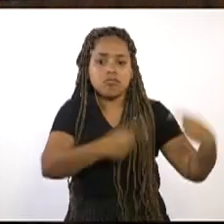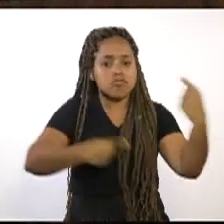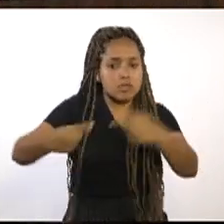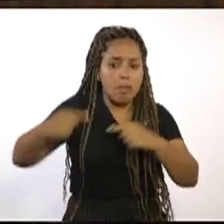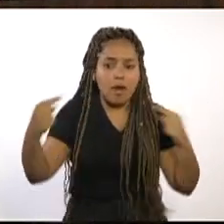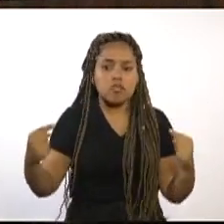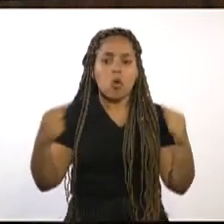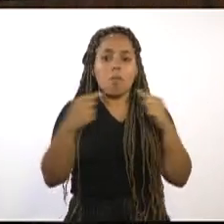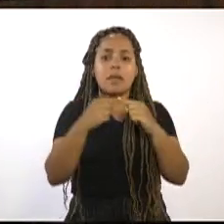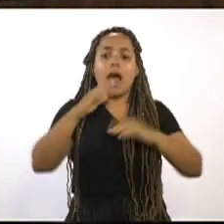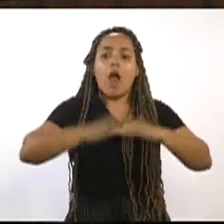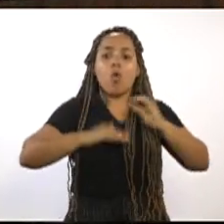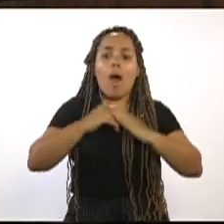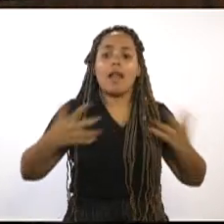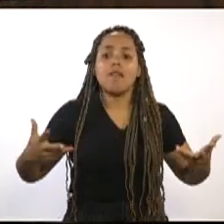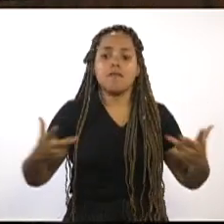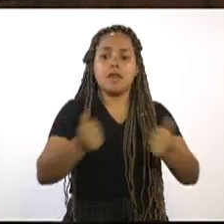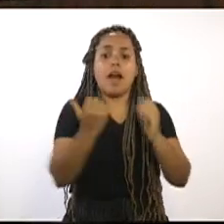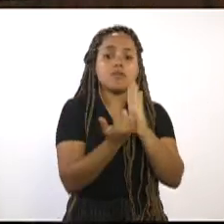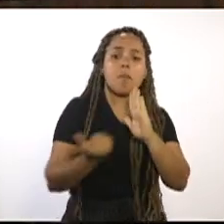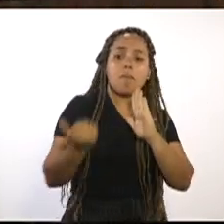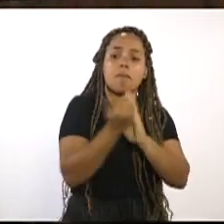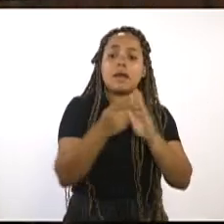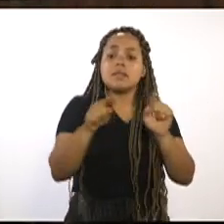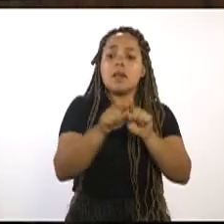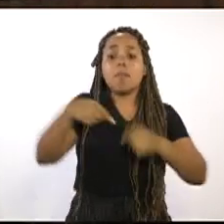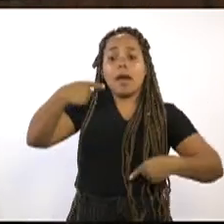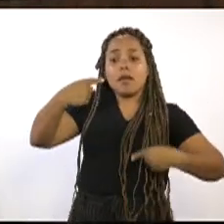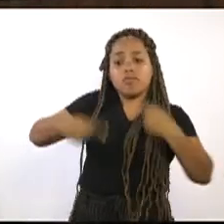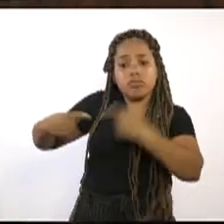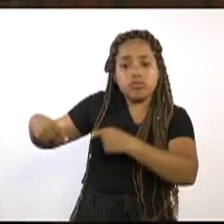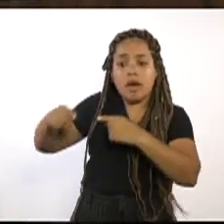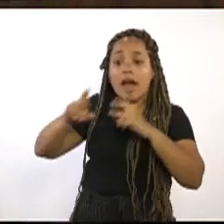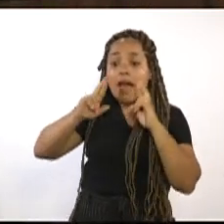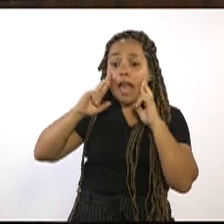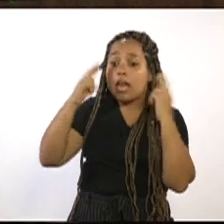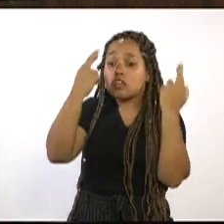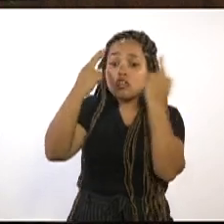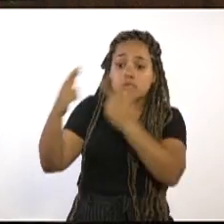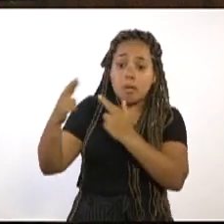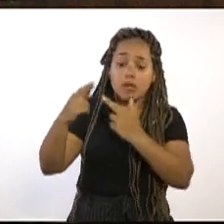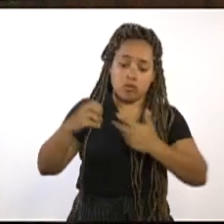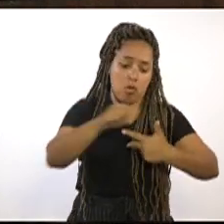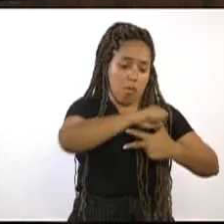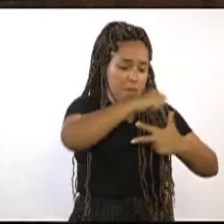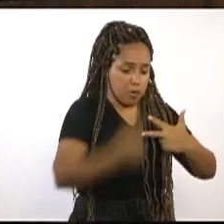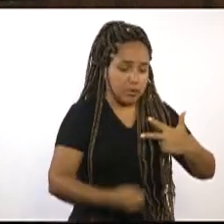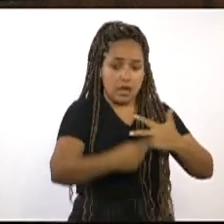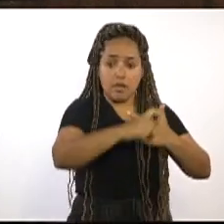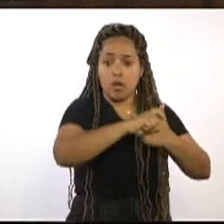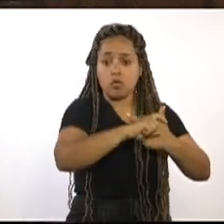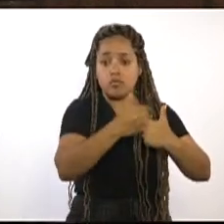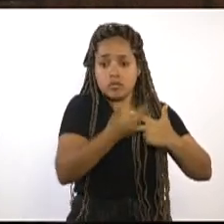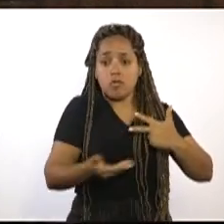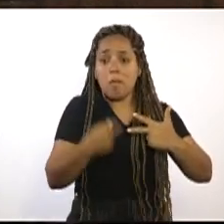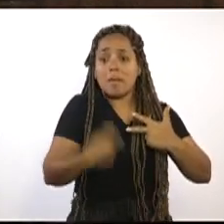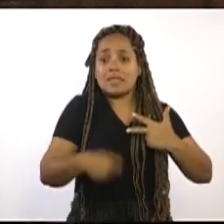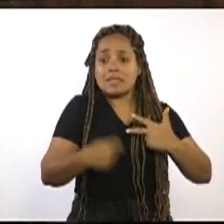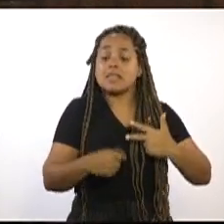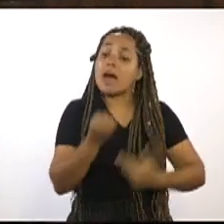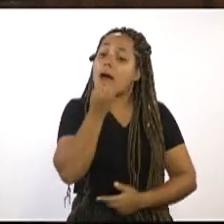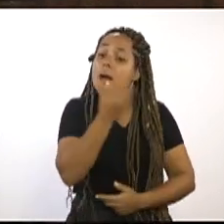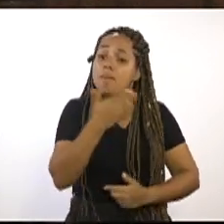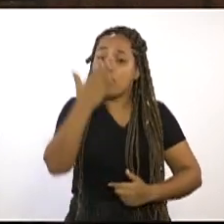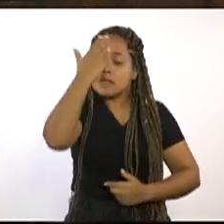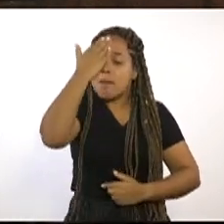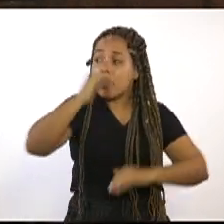pelo Parlamento e maior respeito por essa discussão por parte do Poder Executivo. Por isso, é bom separarmos bem o